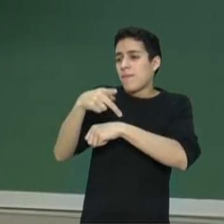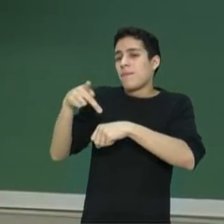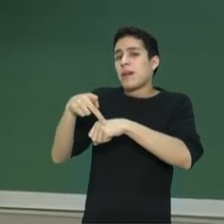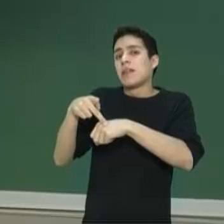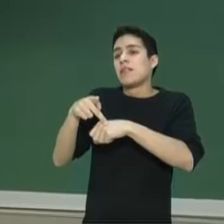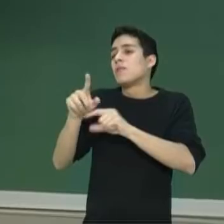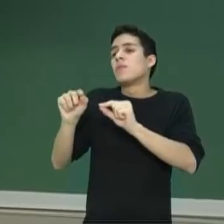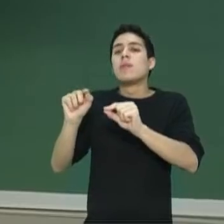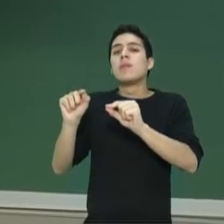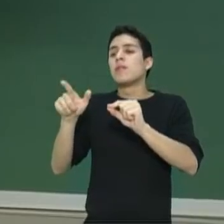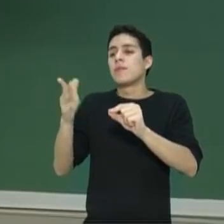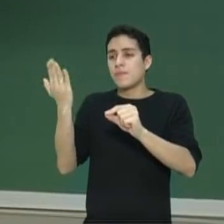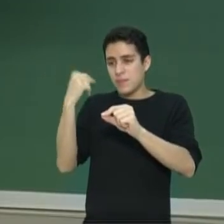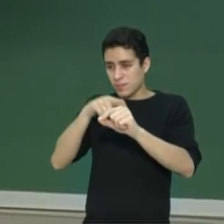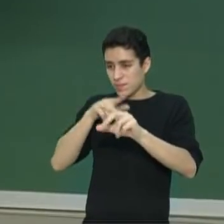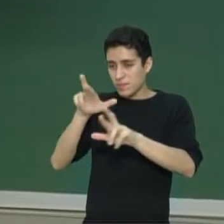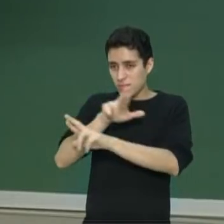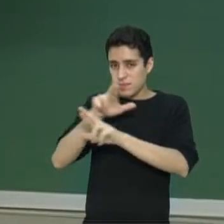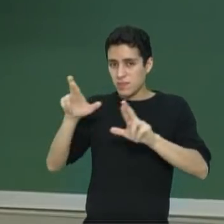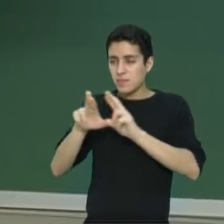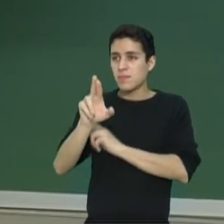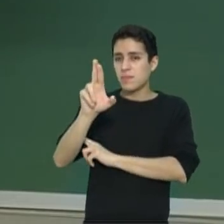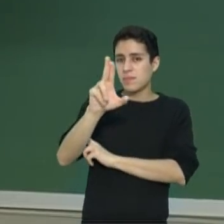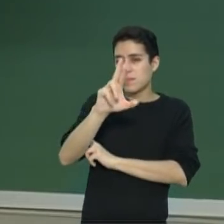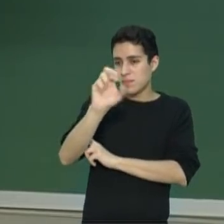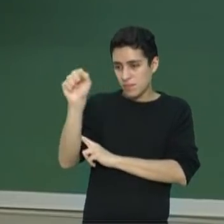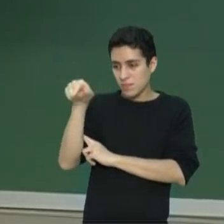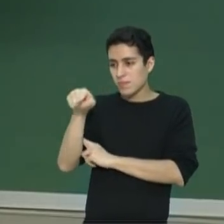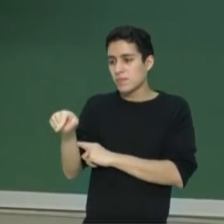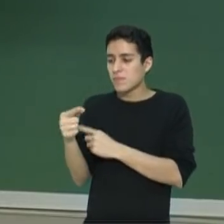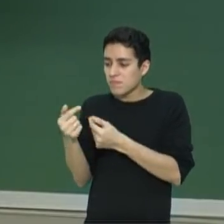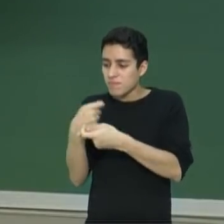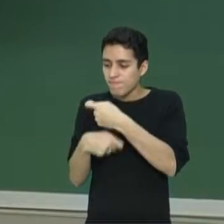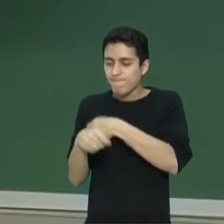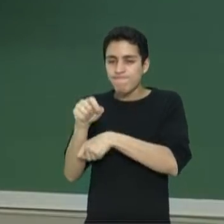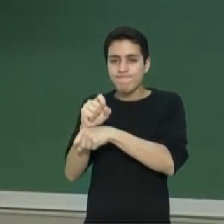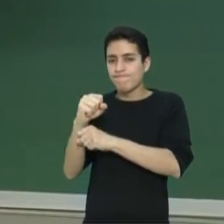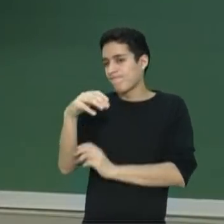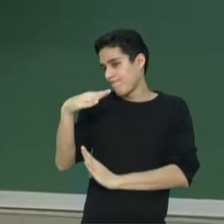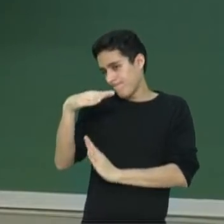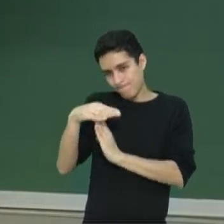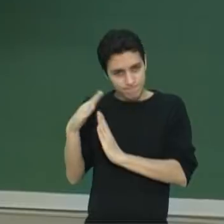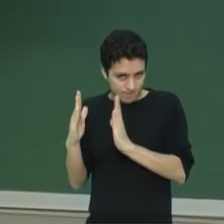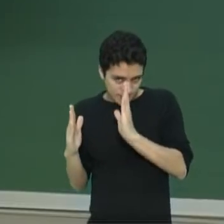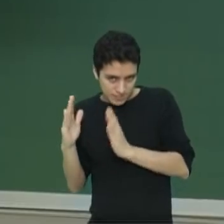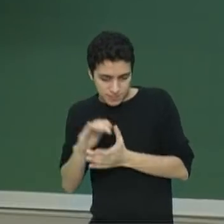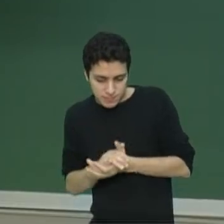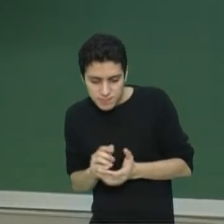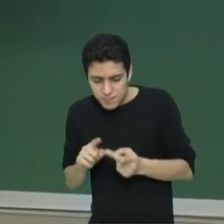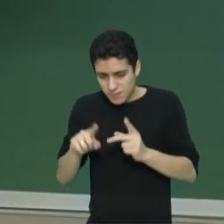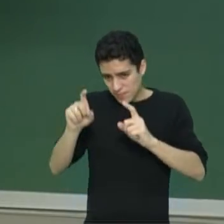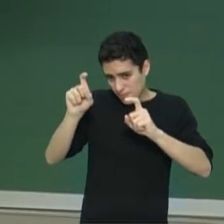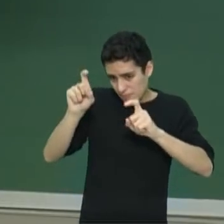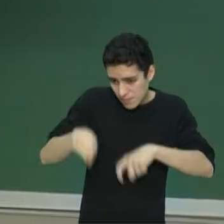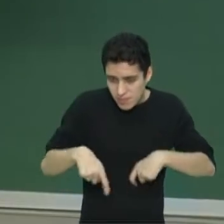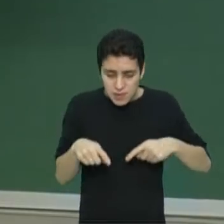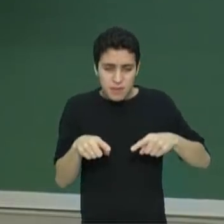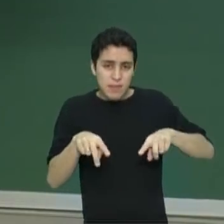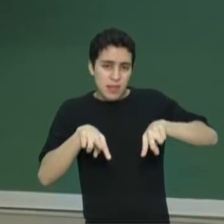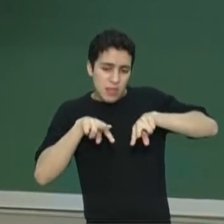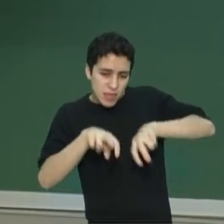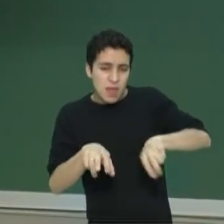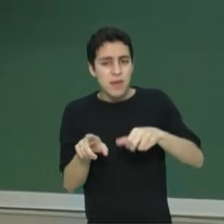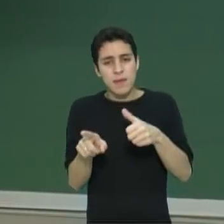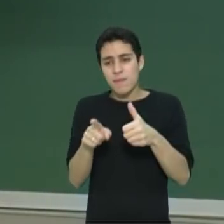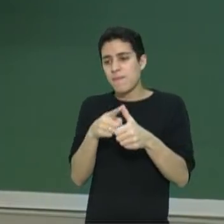ex-repúblicas socialistas soviéticas, né? Ficaram com a economia estagnada por um tempo. Agricultura, pecuária e extrativismo, primeiro setor